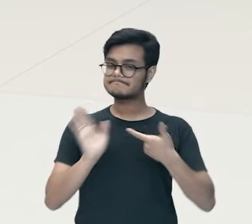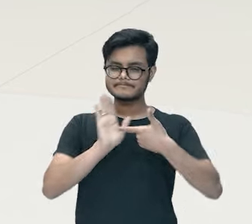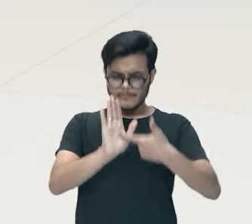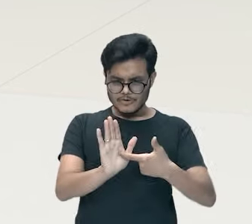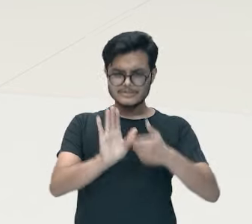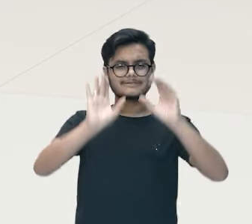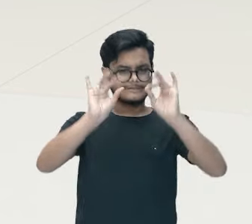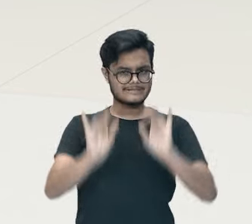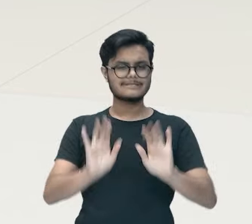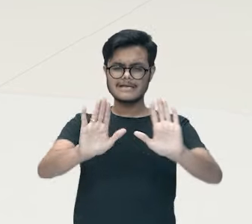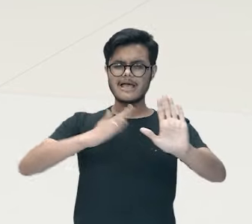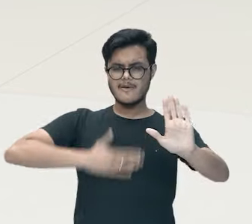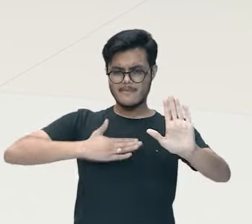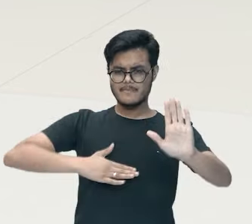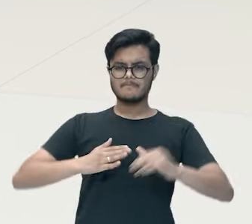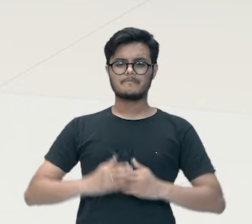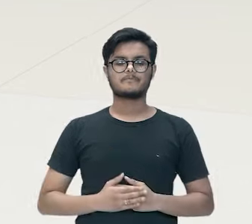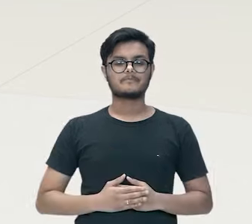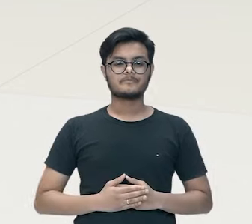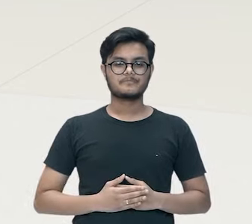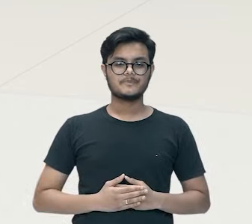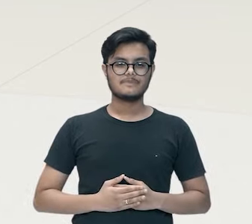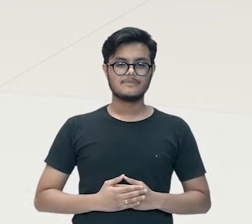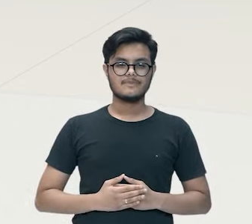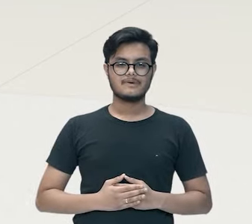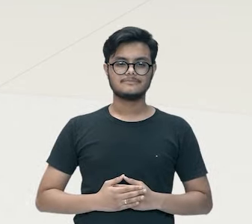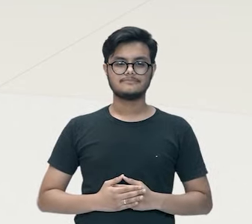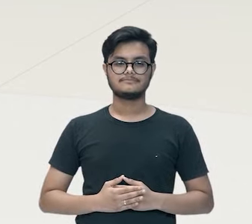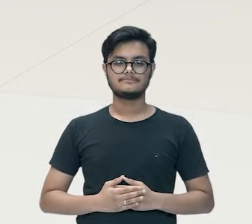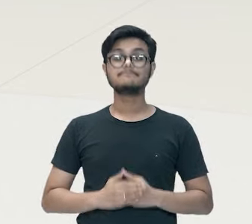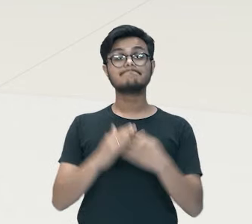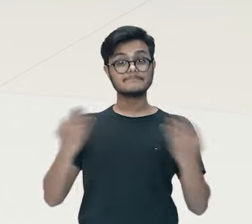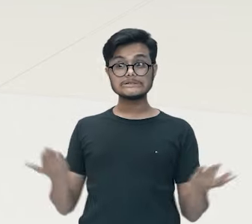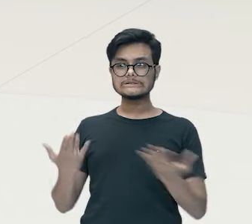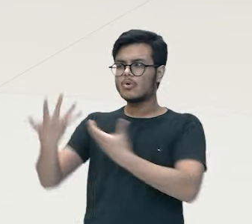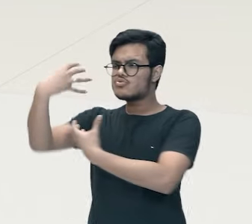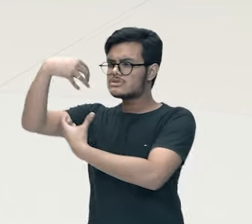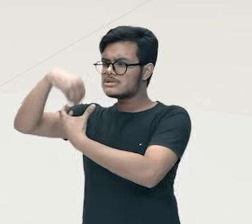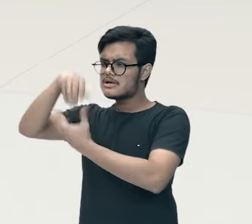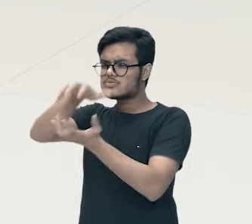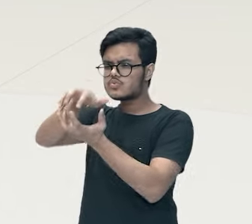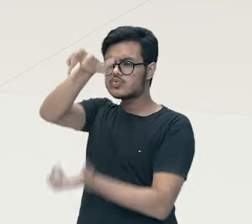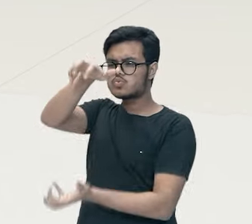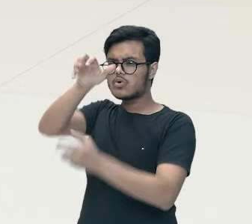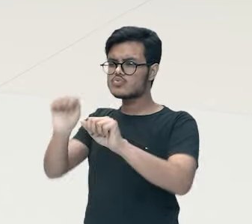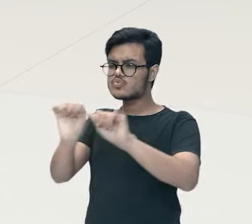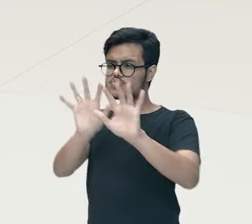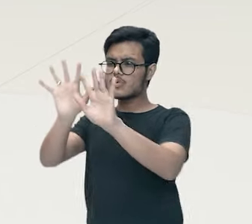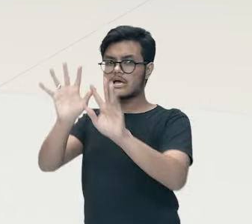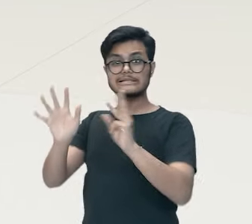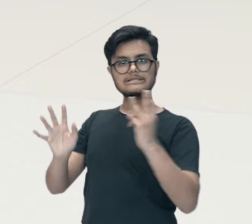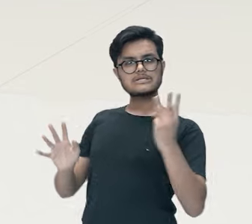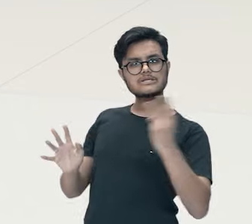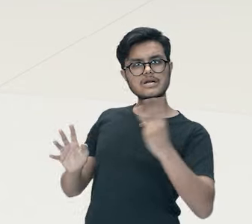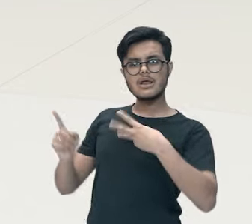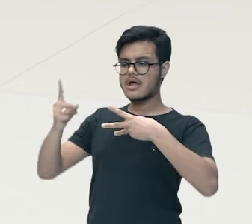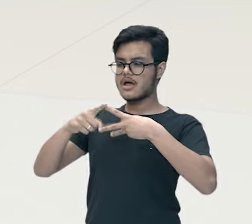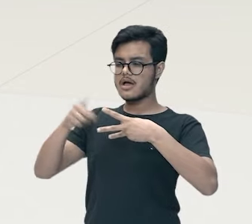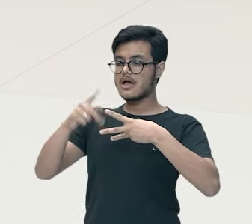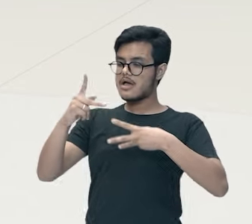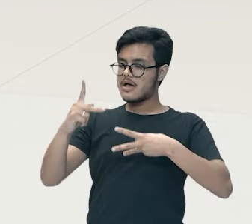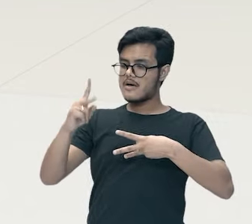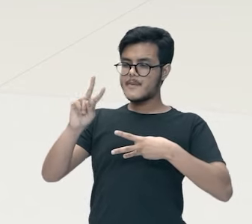essa nomenclatura inicial. Ali o primeiro é o propano, tá? 3 carbonos, propano. E